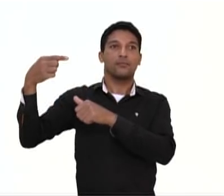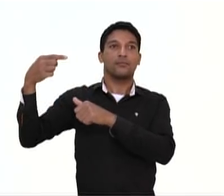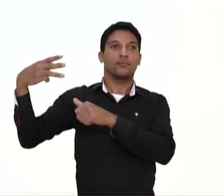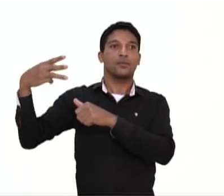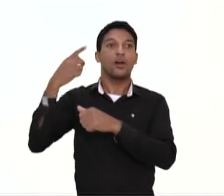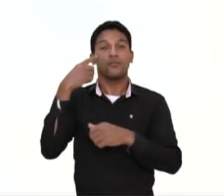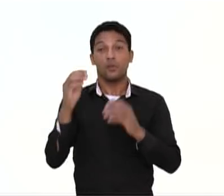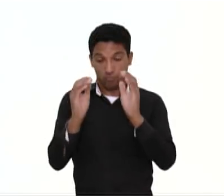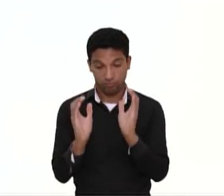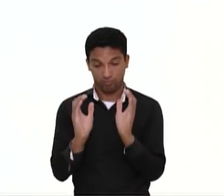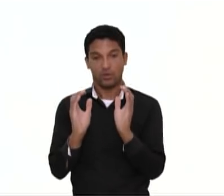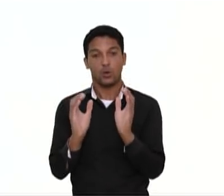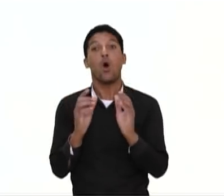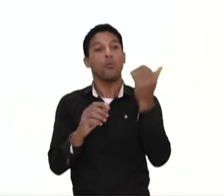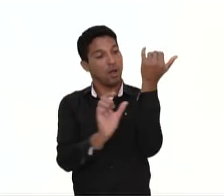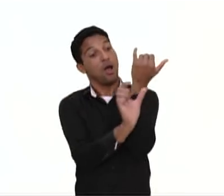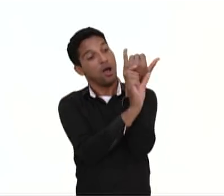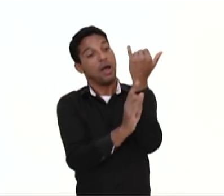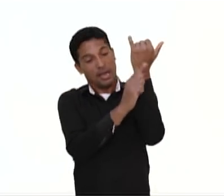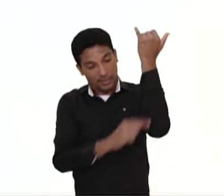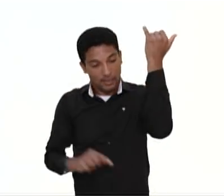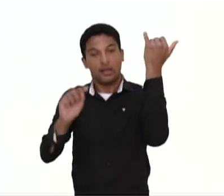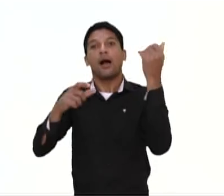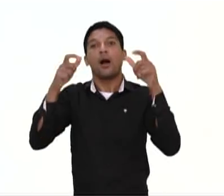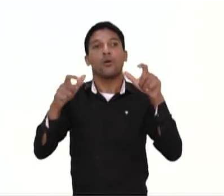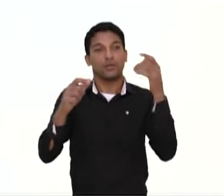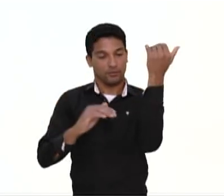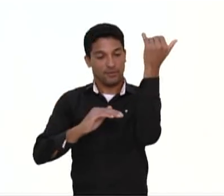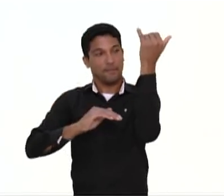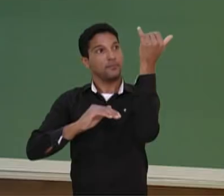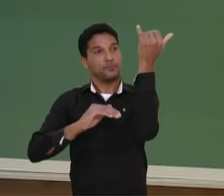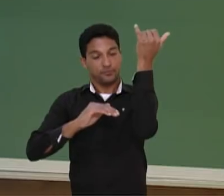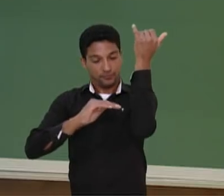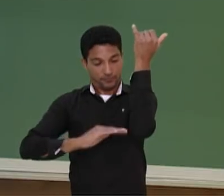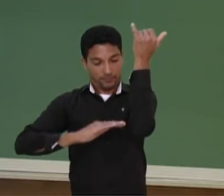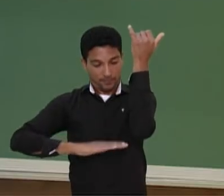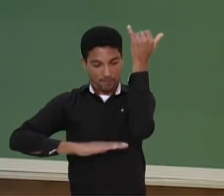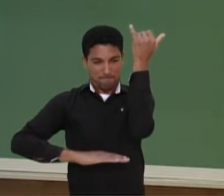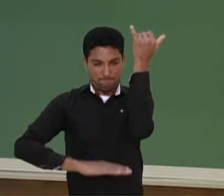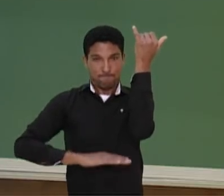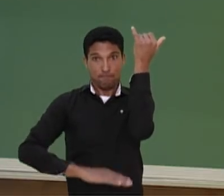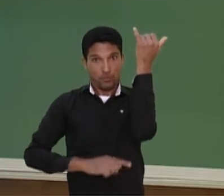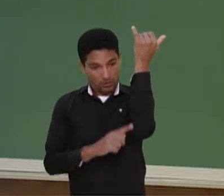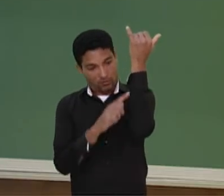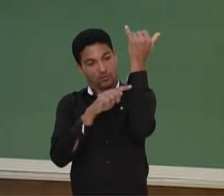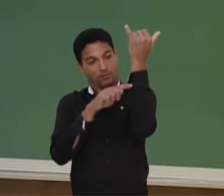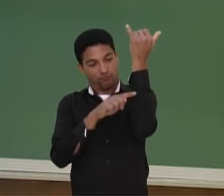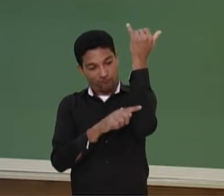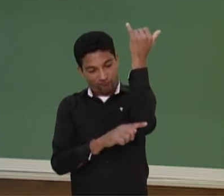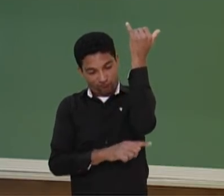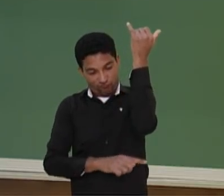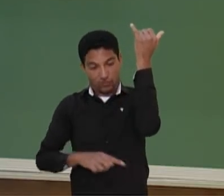o efeito que eu tenho, né? Então, minha parábola eu vou puxando ela um pouquinho mais para baixo, cada vez que esse c